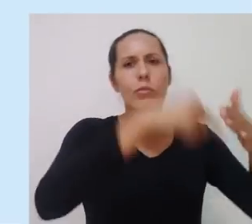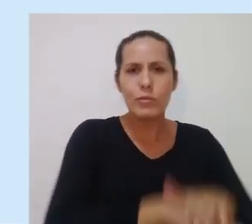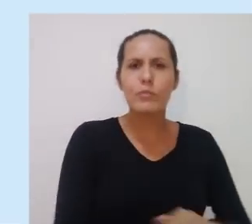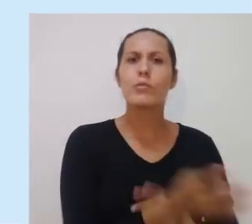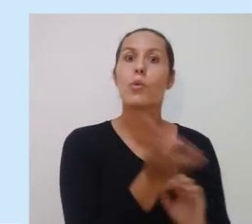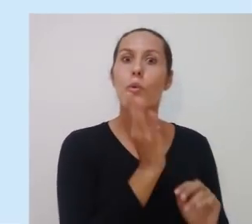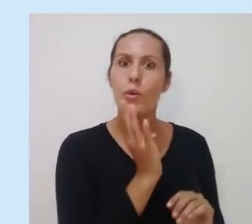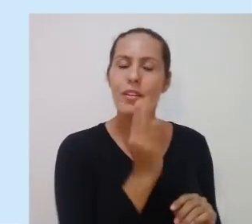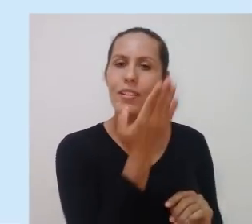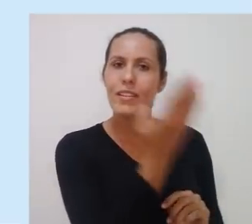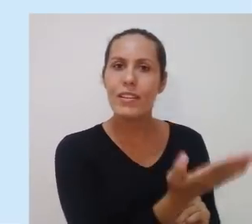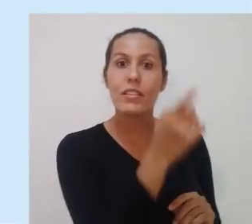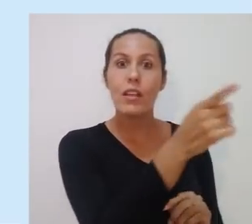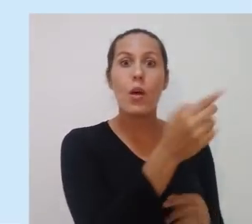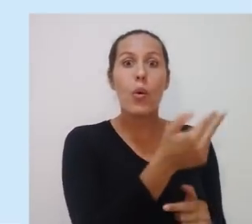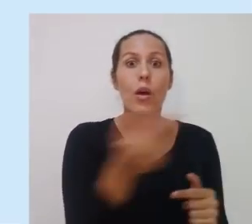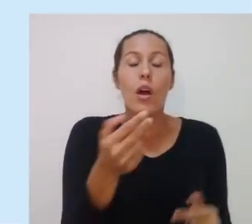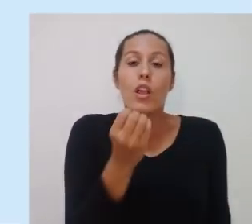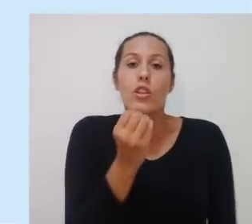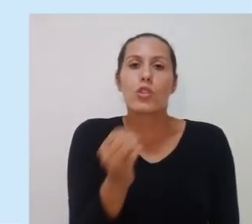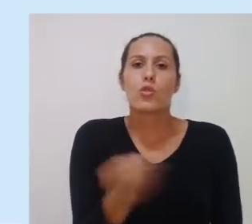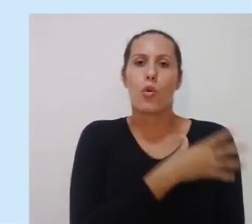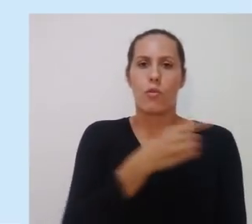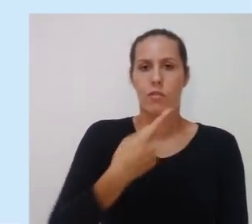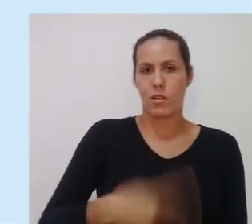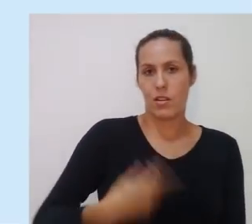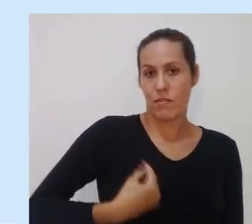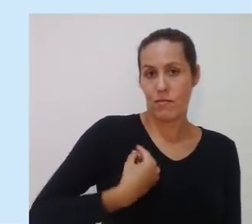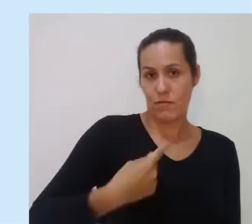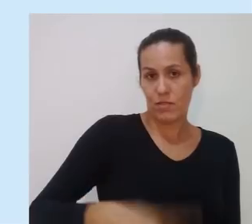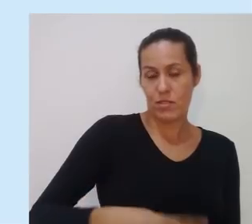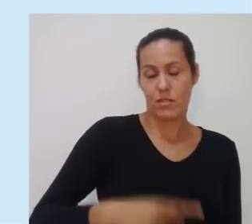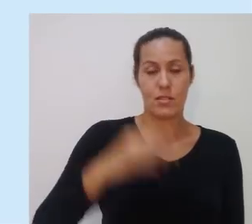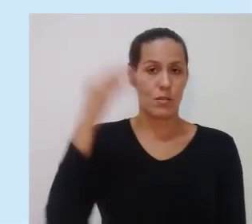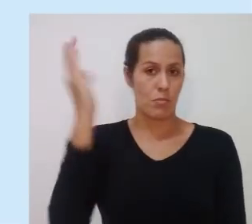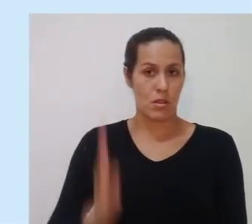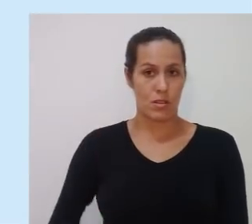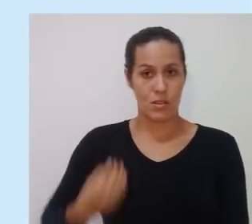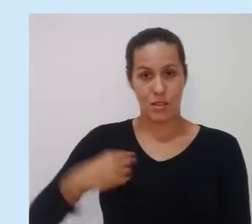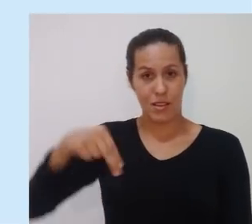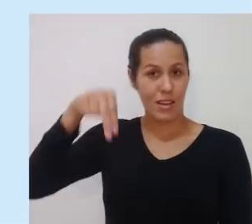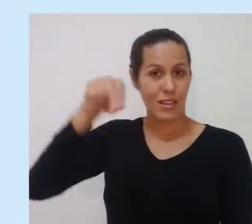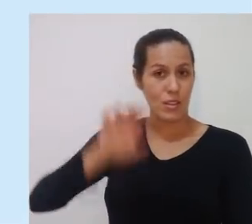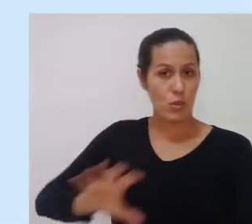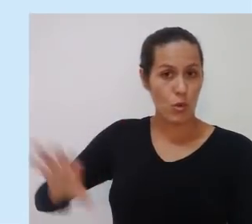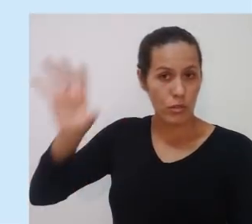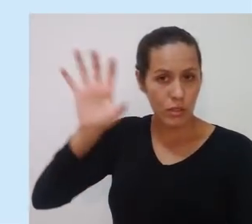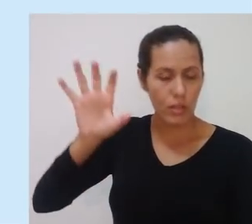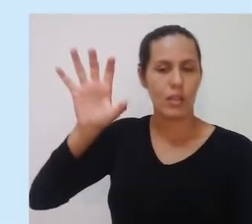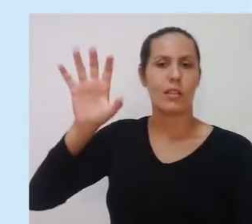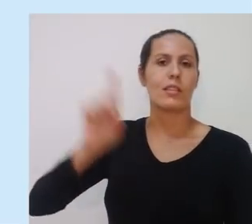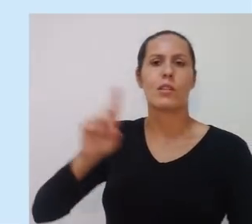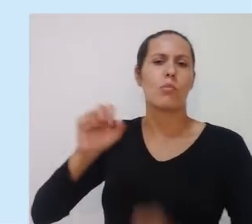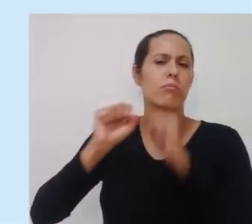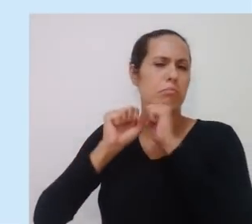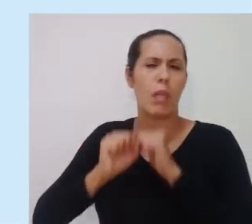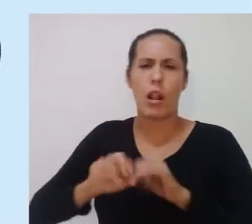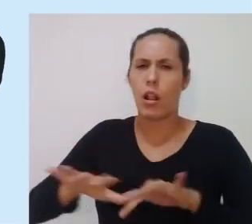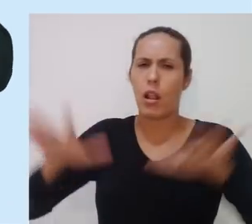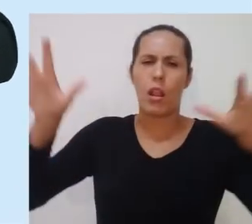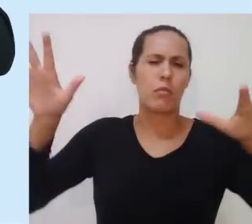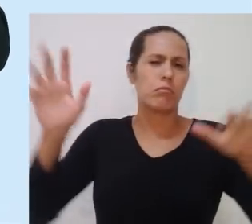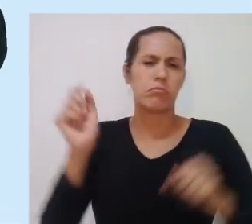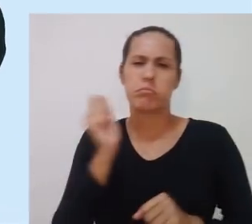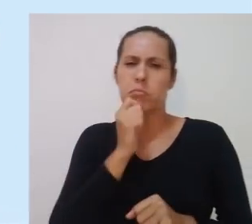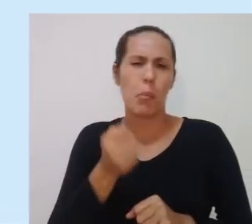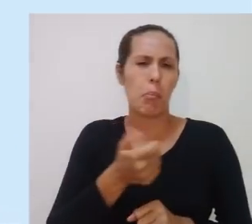conheçam essa manifestação artística que, como eu mostrei, é uma coisa nova no Brasil. Aqui no Nordeste